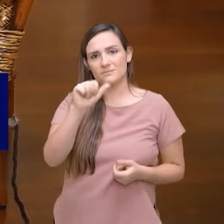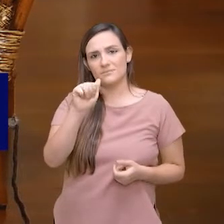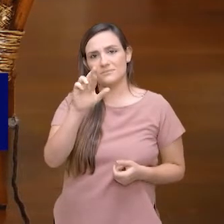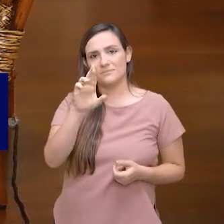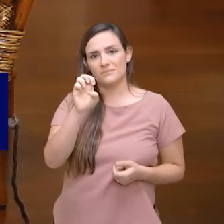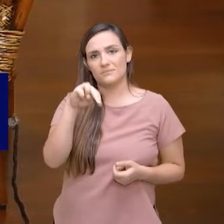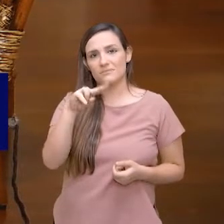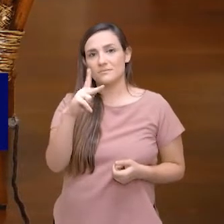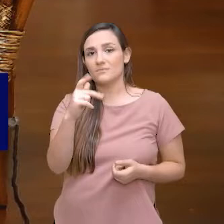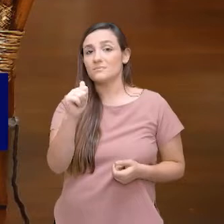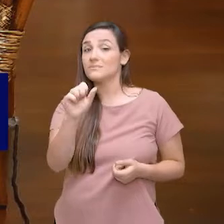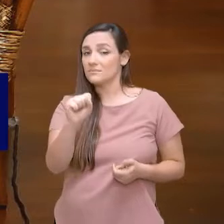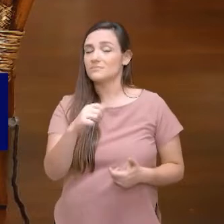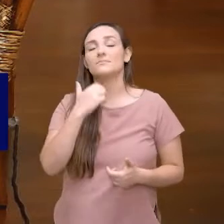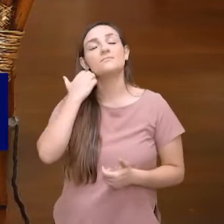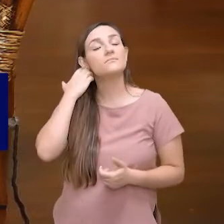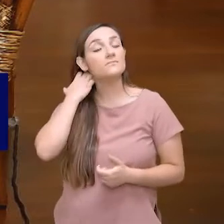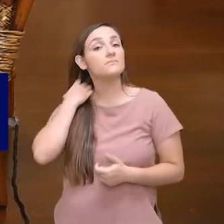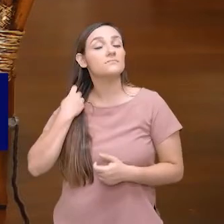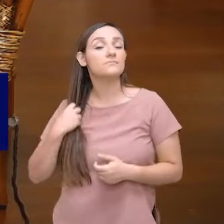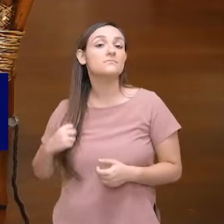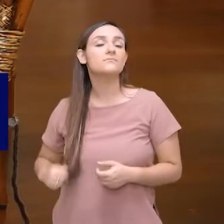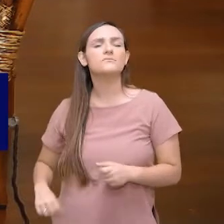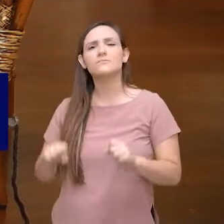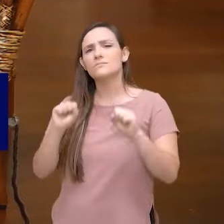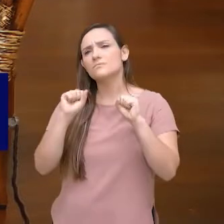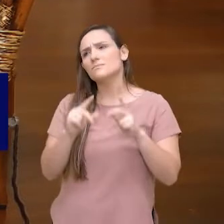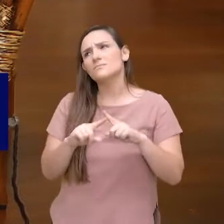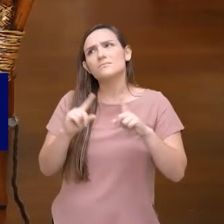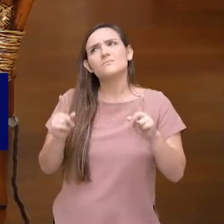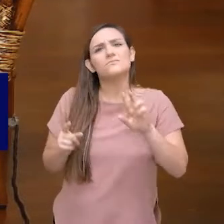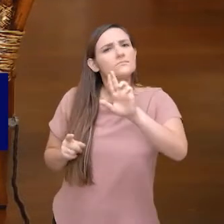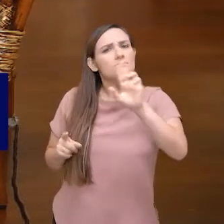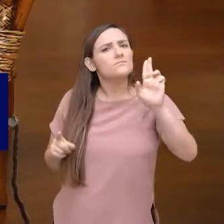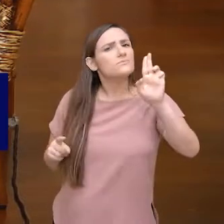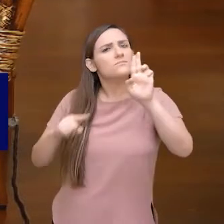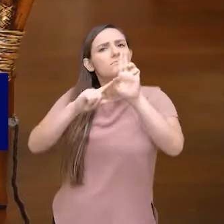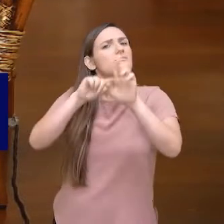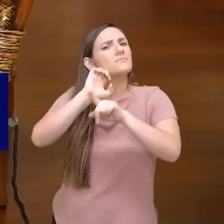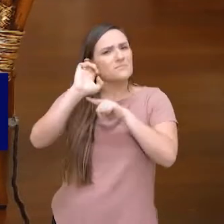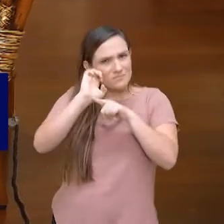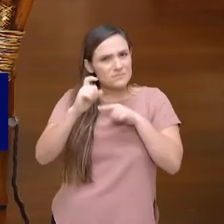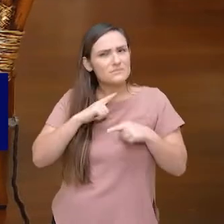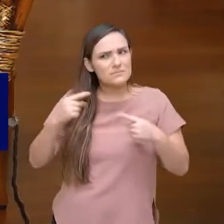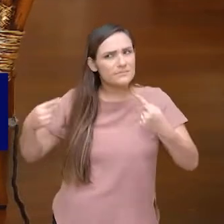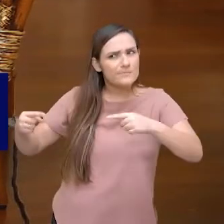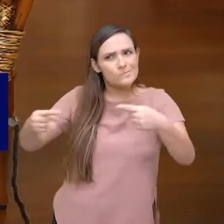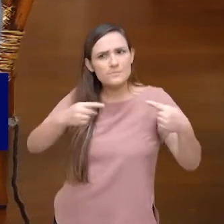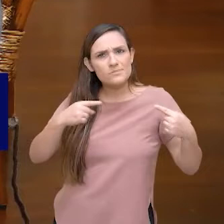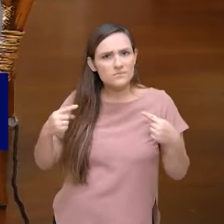Mascarenhas. Doutor Rubem, e a questão do nome do Estado? Chegou na época